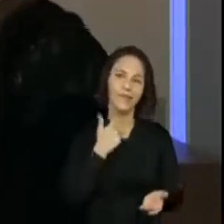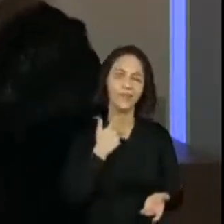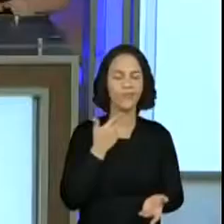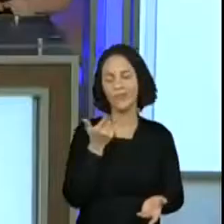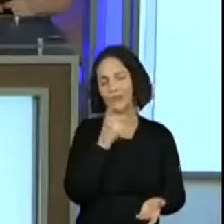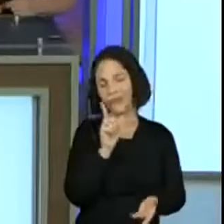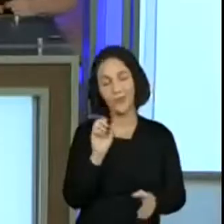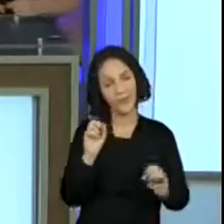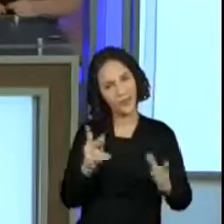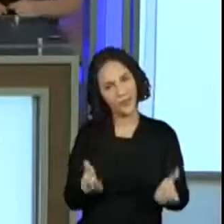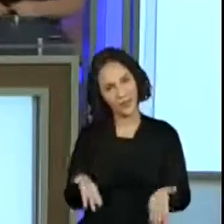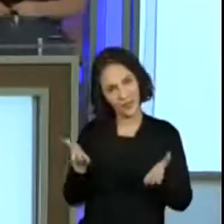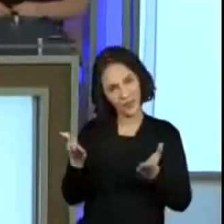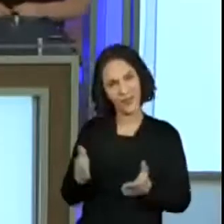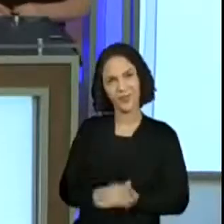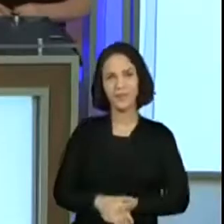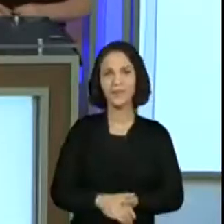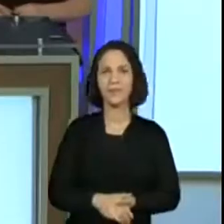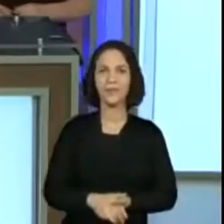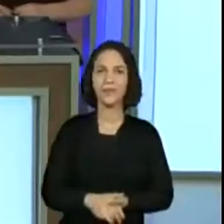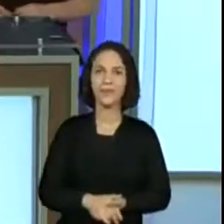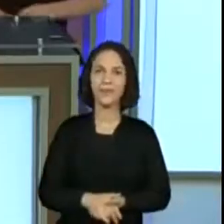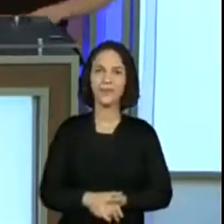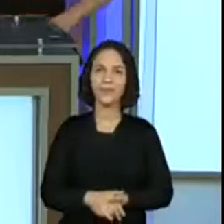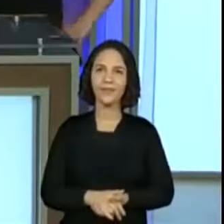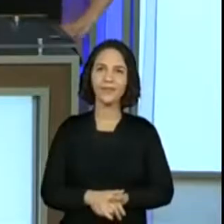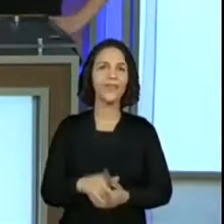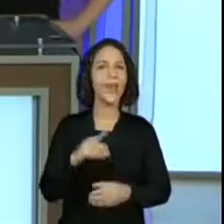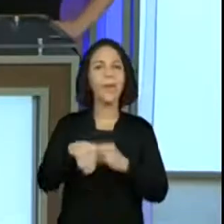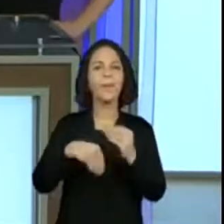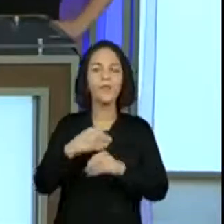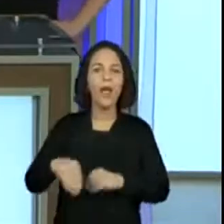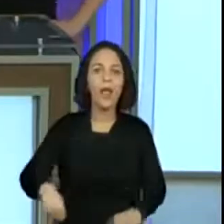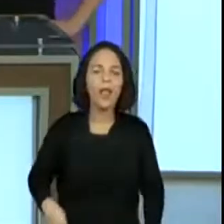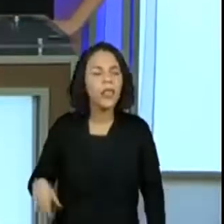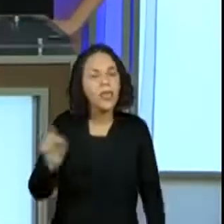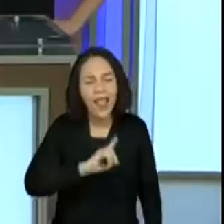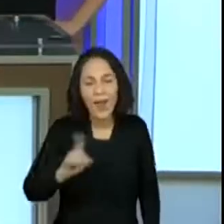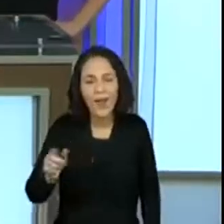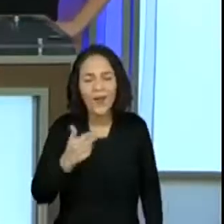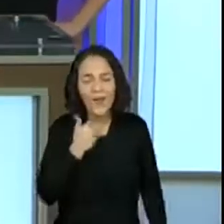Não deu certo. Misturo tudo. Olha, eu que mal... Não, não pode, olha, né? Olha, que absurdo!